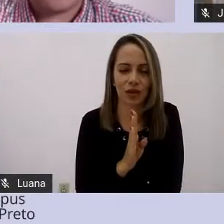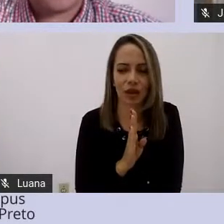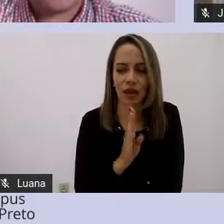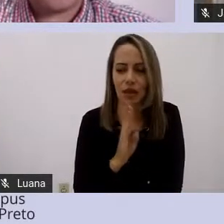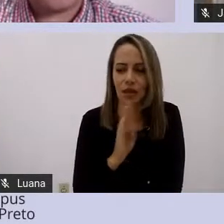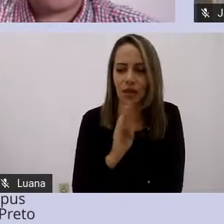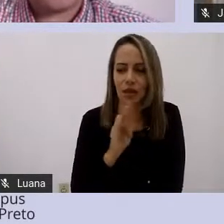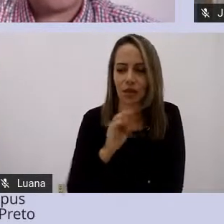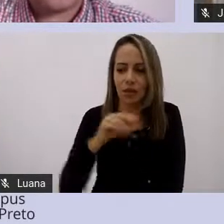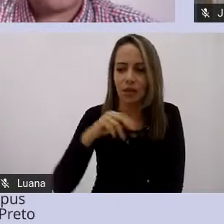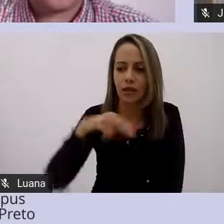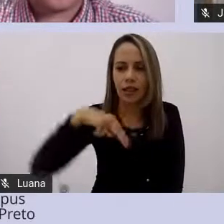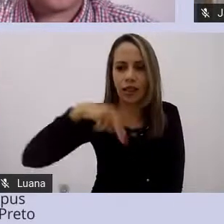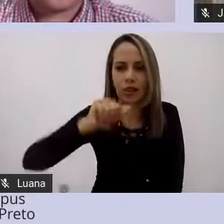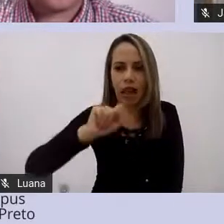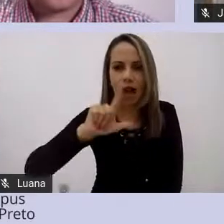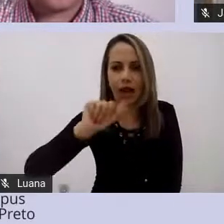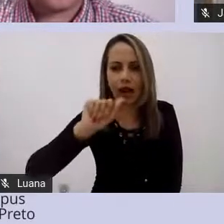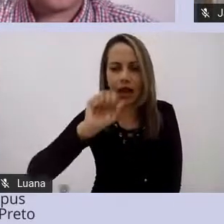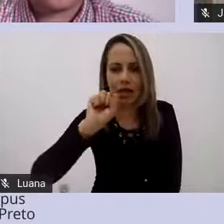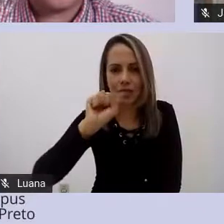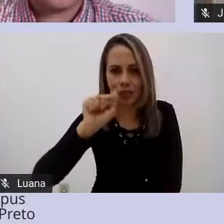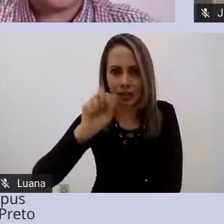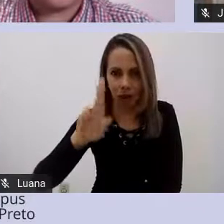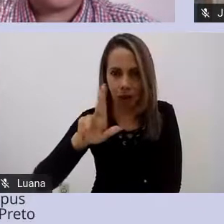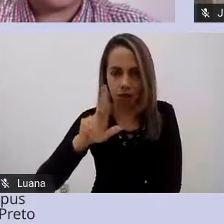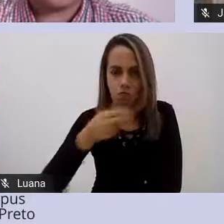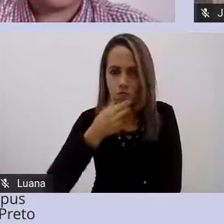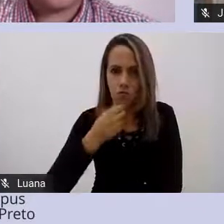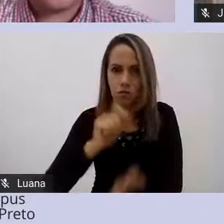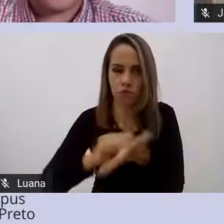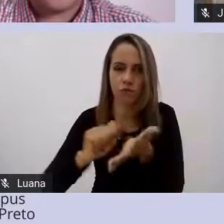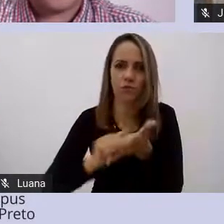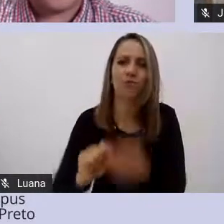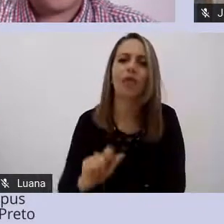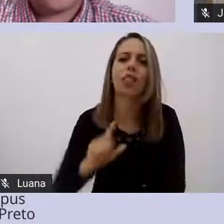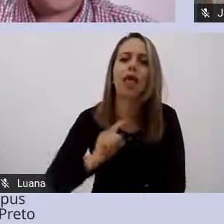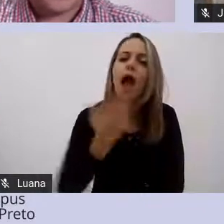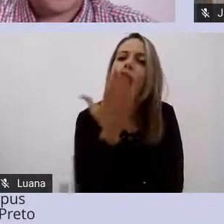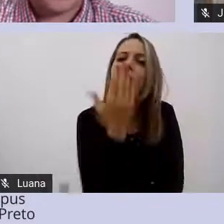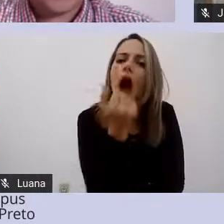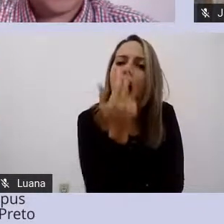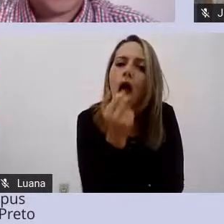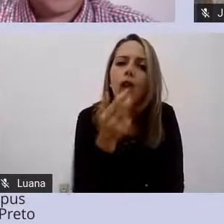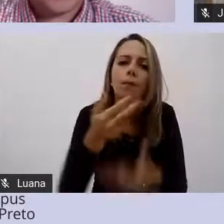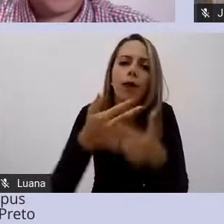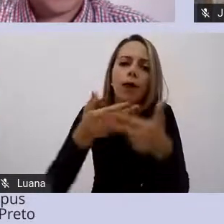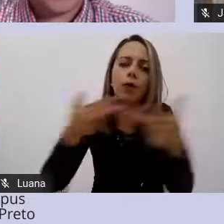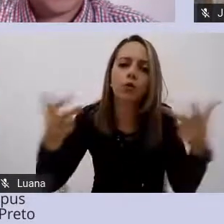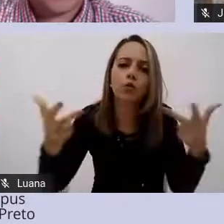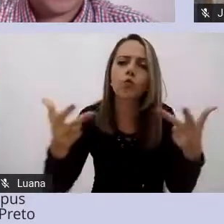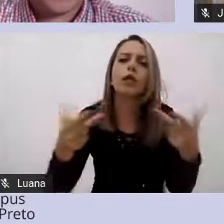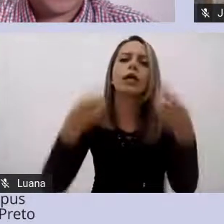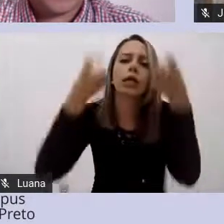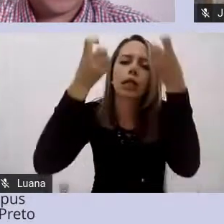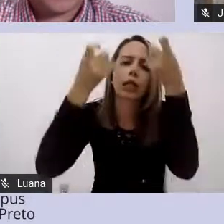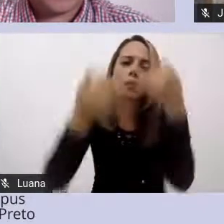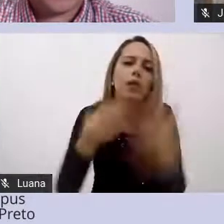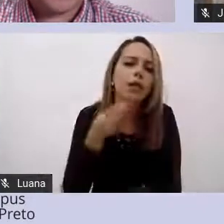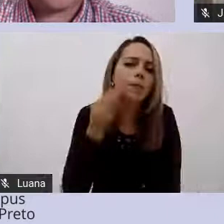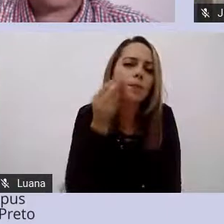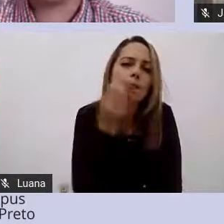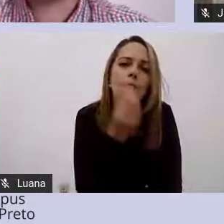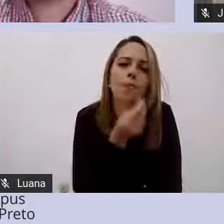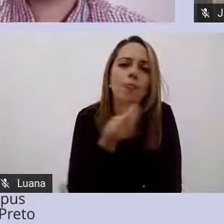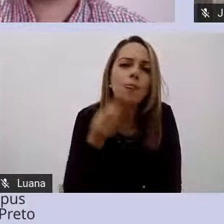Então, tem sempre uma coisa, e em geral são alimentos, e ele diz o sabor, como deve ser preparado, são notações muito